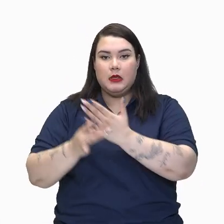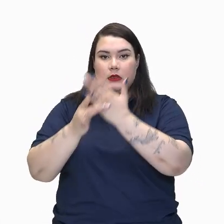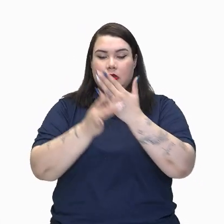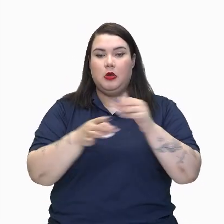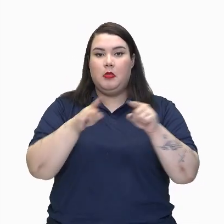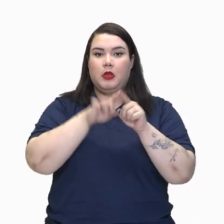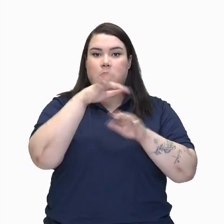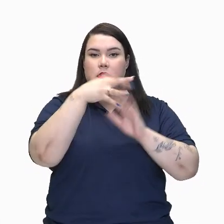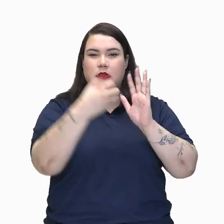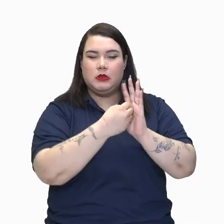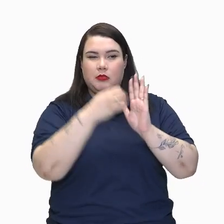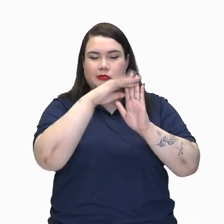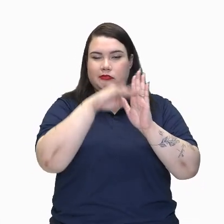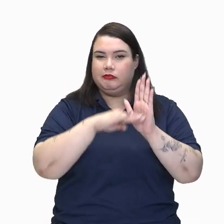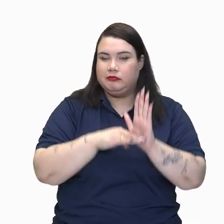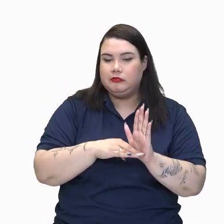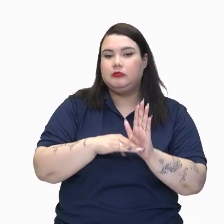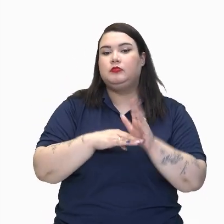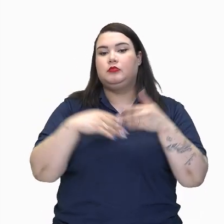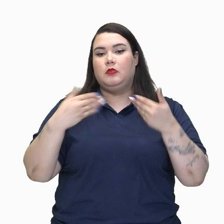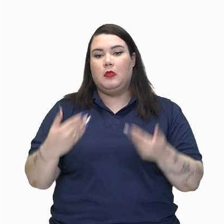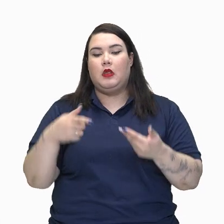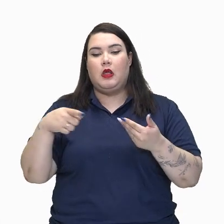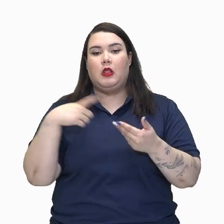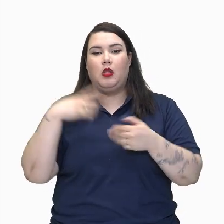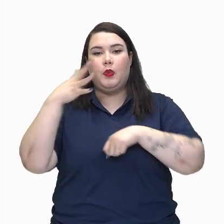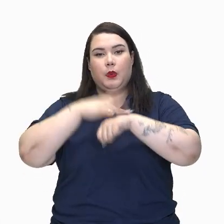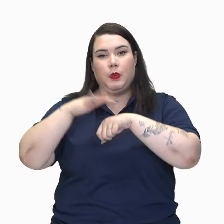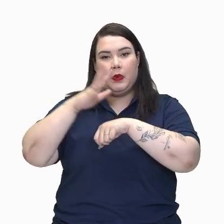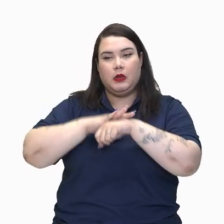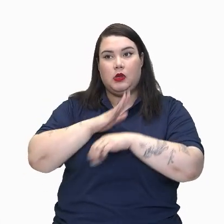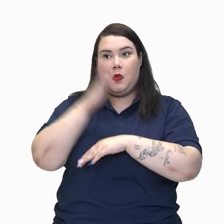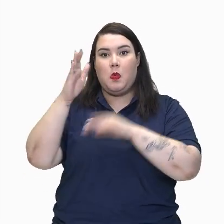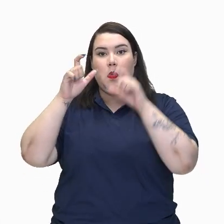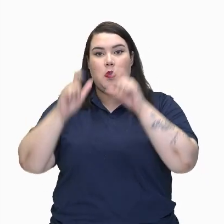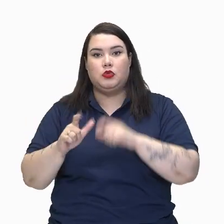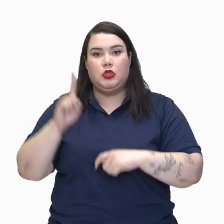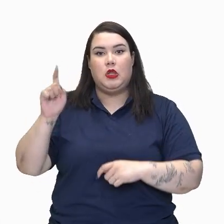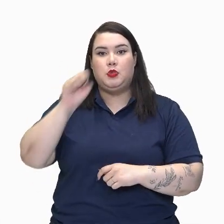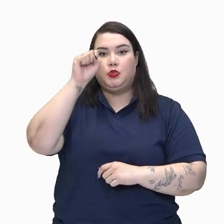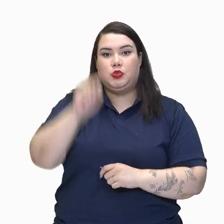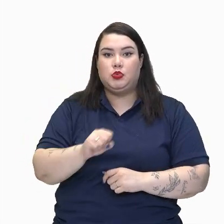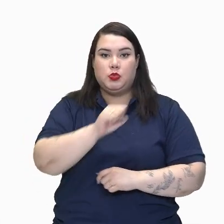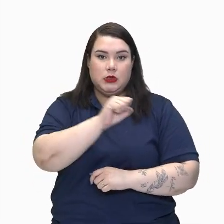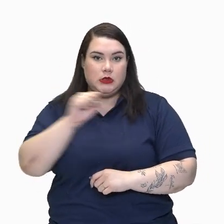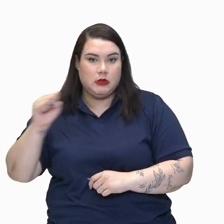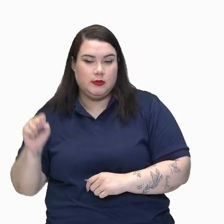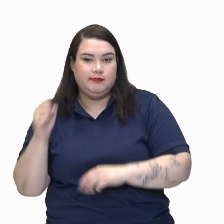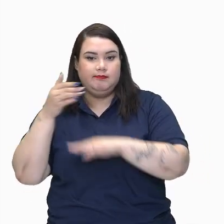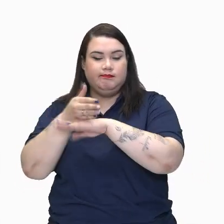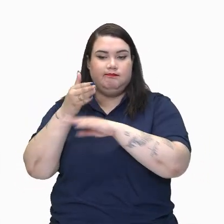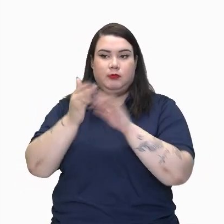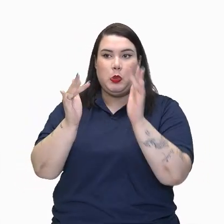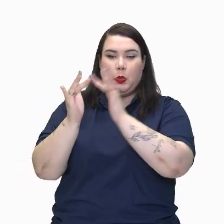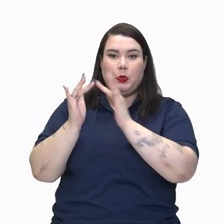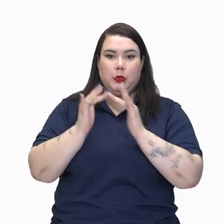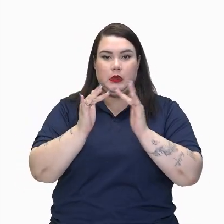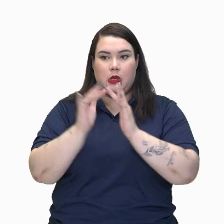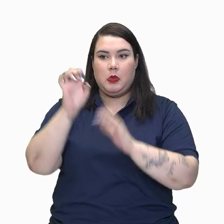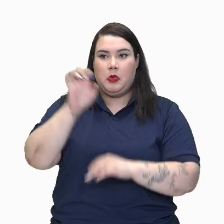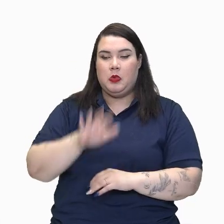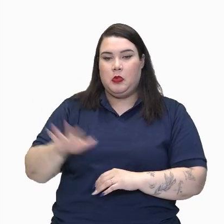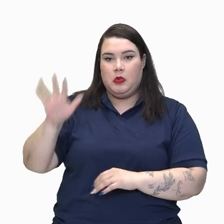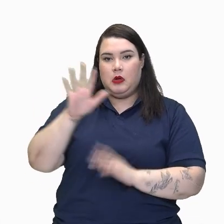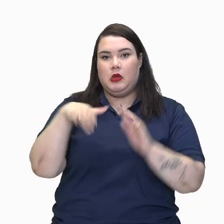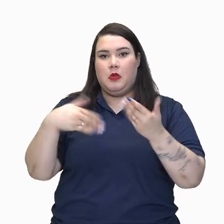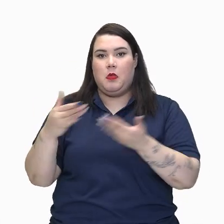a condição de tuberculoso. Ele foi fazer um tratamento na Suíça, teve contato com o simbolismo europeu e trouxe um pouco disso